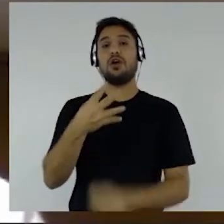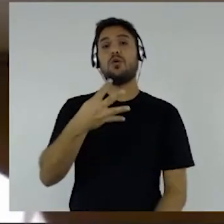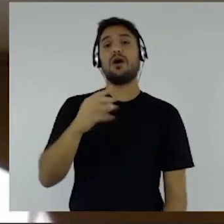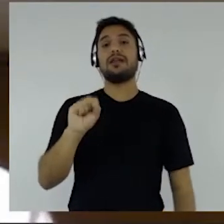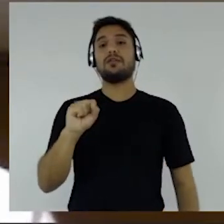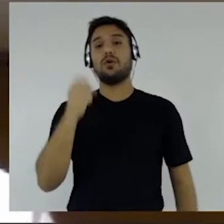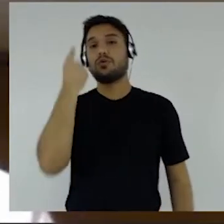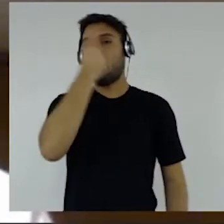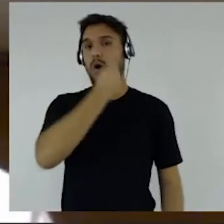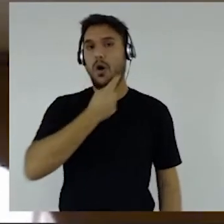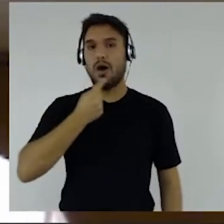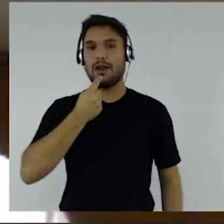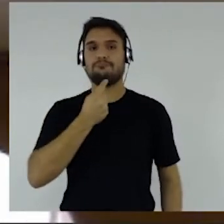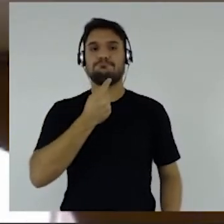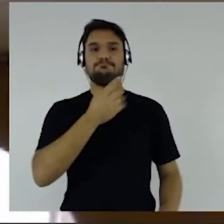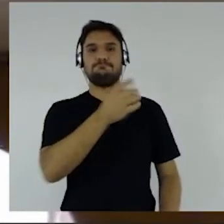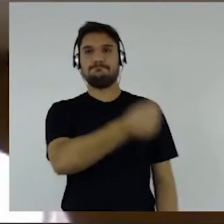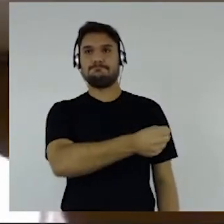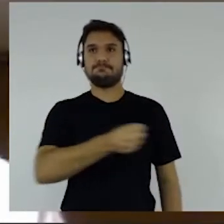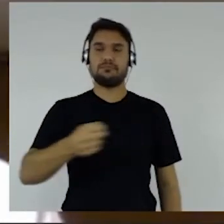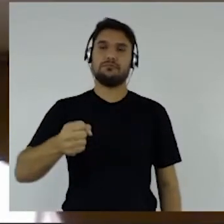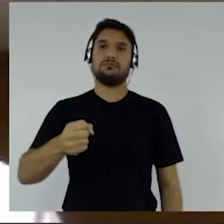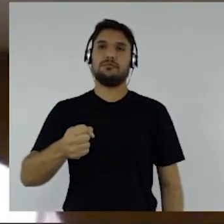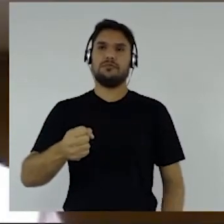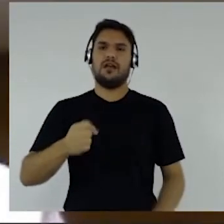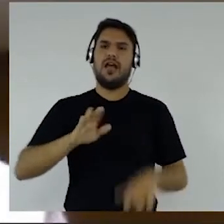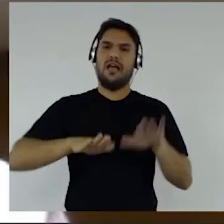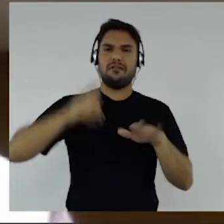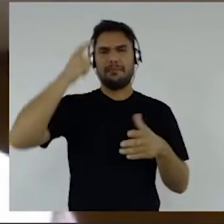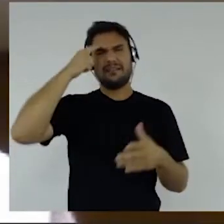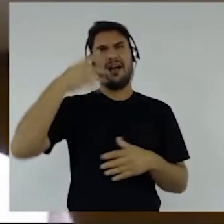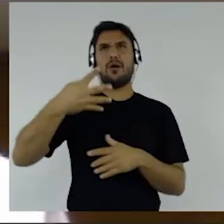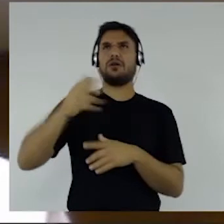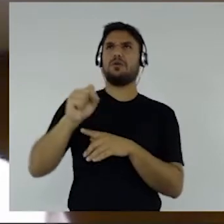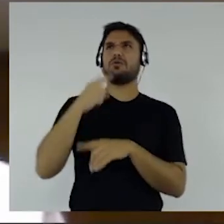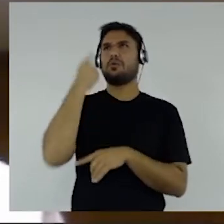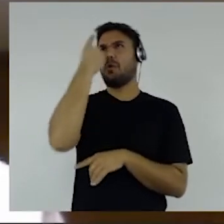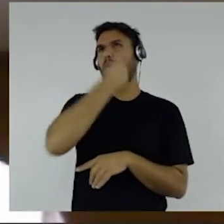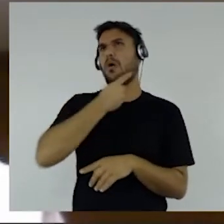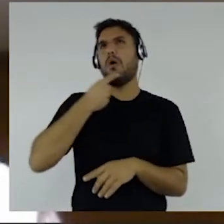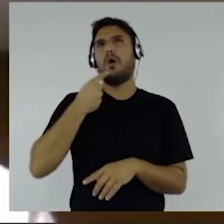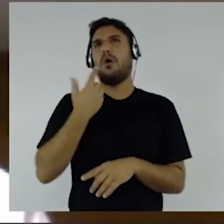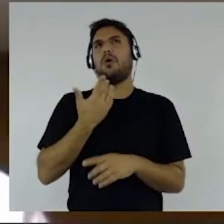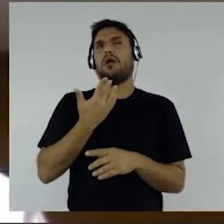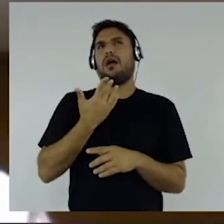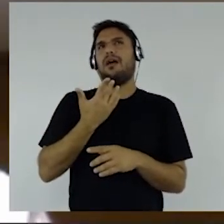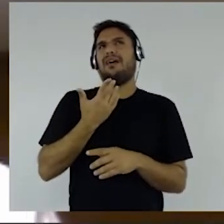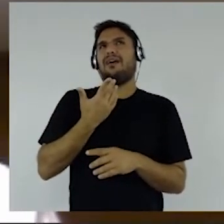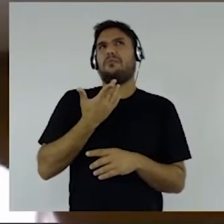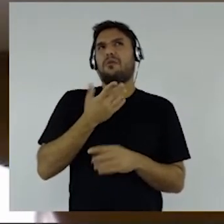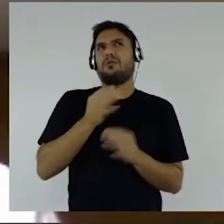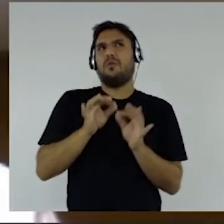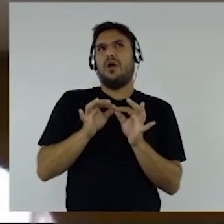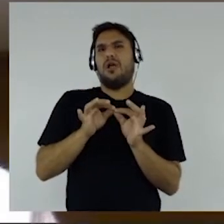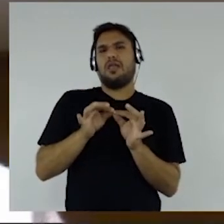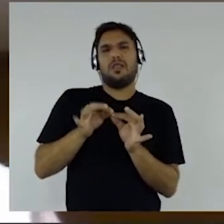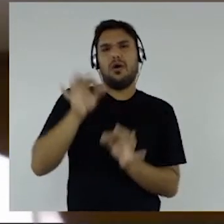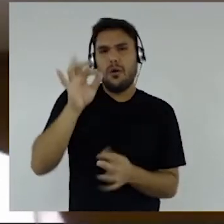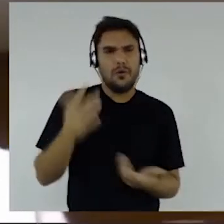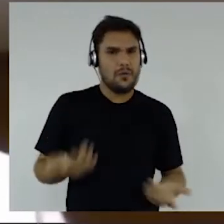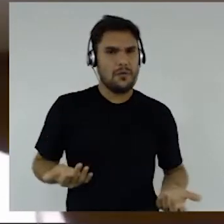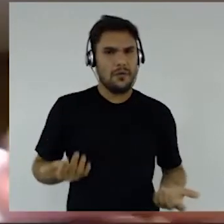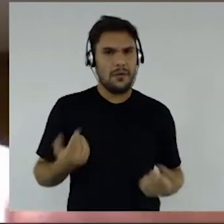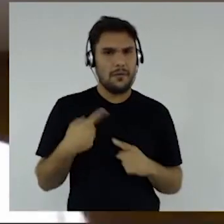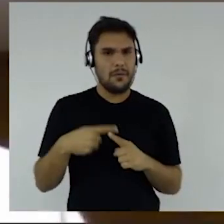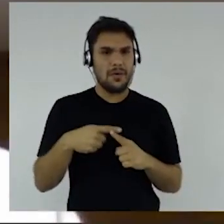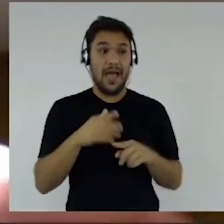48 horas. Certamente o colega pode pensar, Renato, 48 horas não é um prazo muito elástico, sobretudo porque